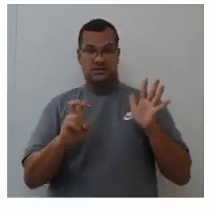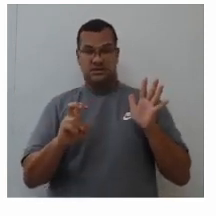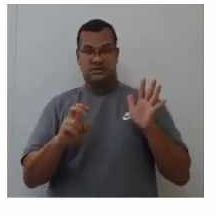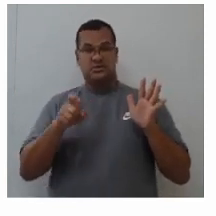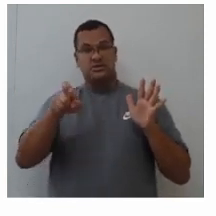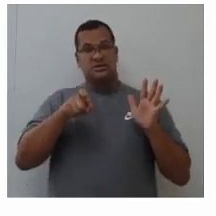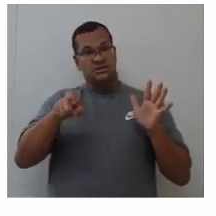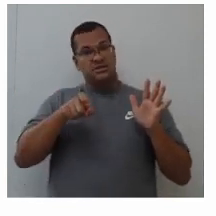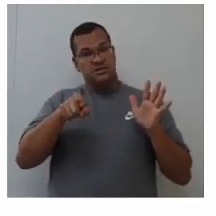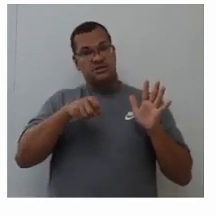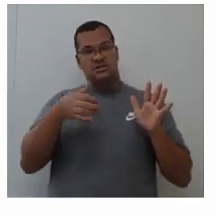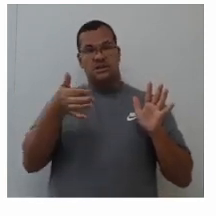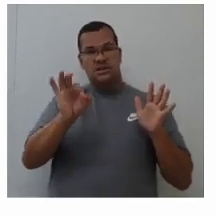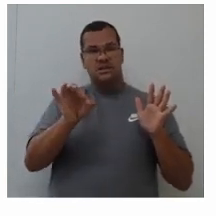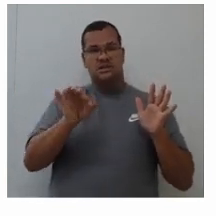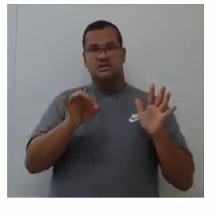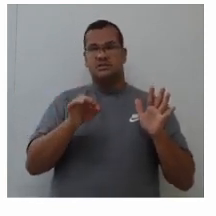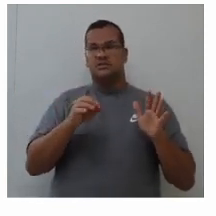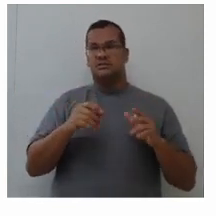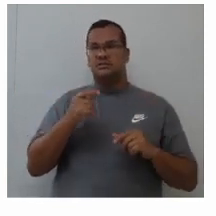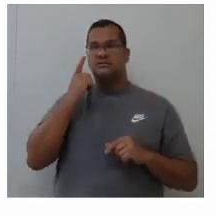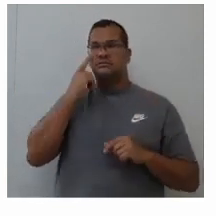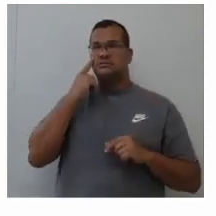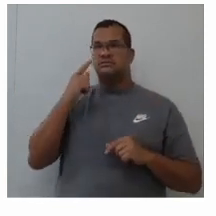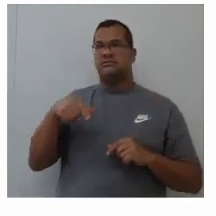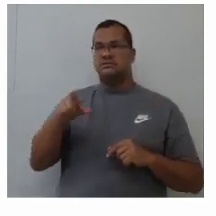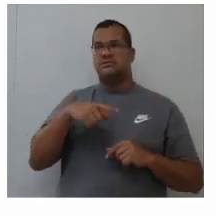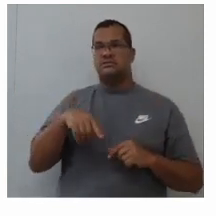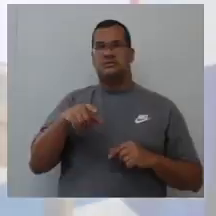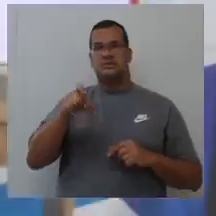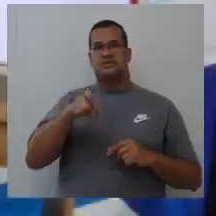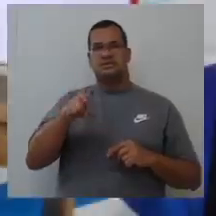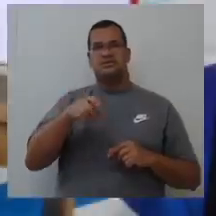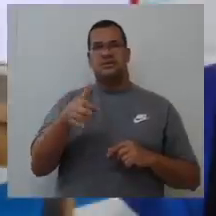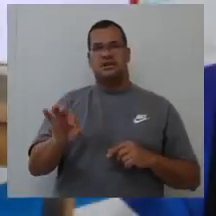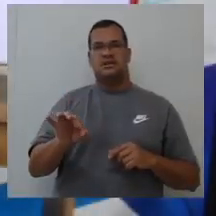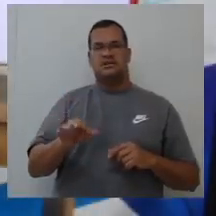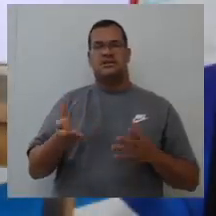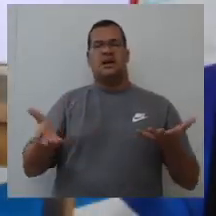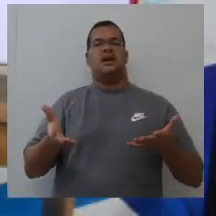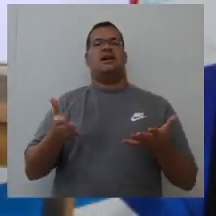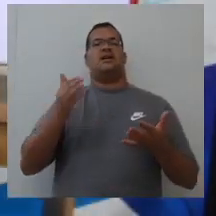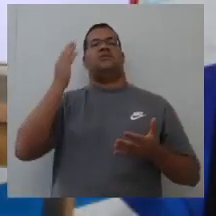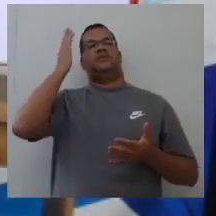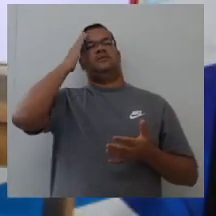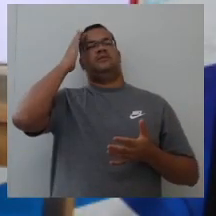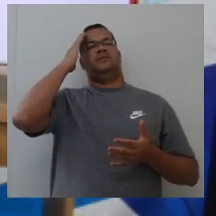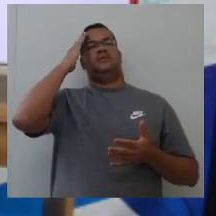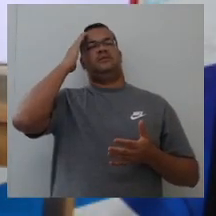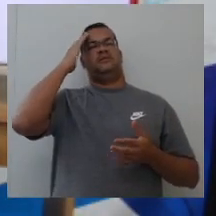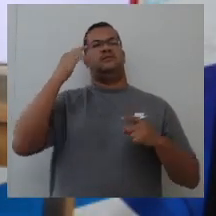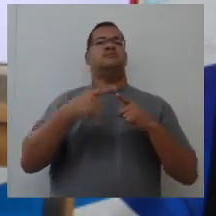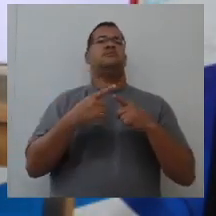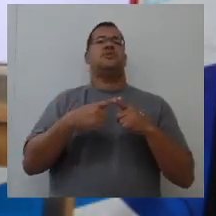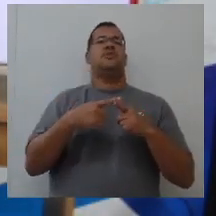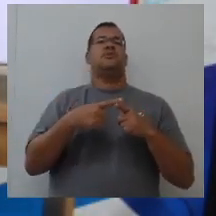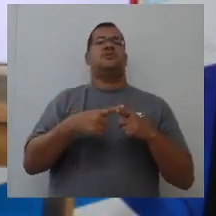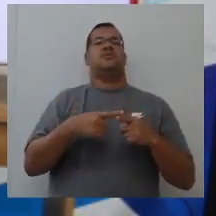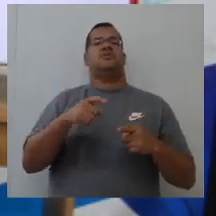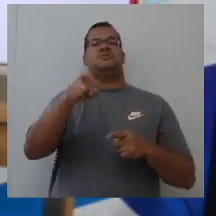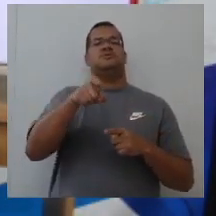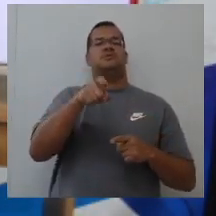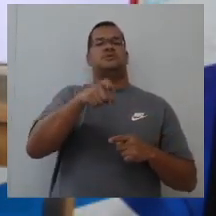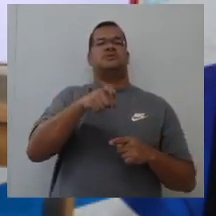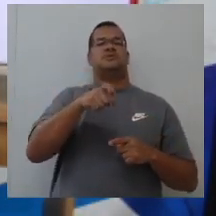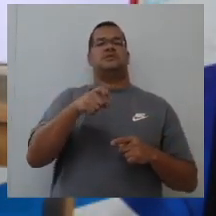é 10. Sacou aí, velho? Não, na moral, velho. Diga aí. Agora eu entendi. Por que que o X é